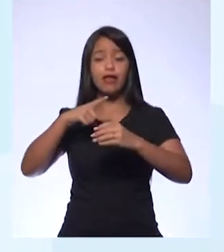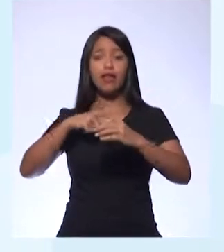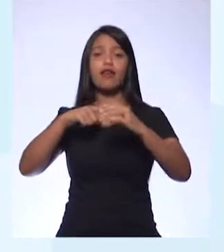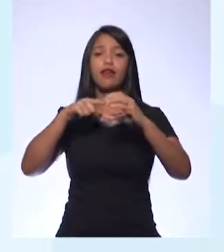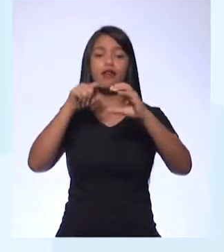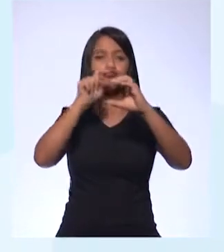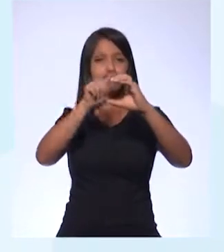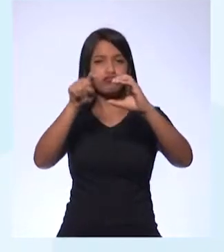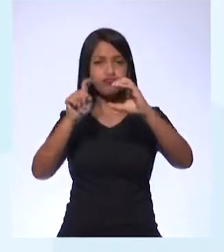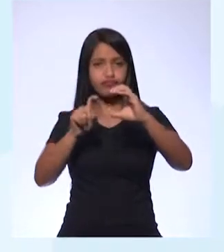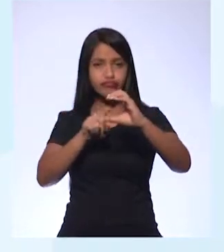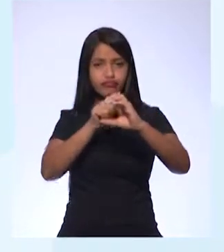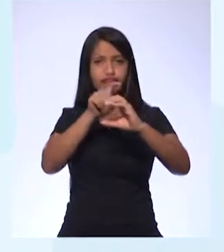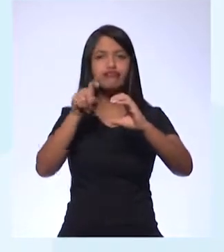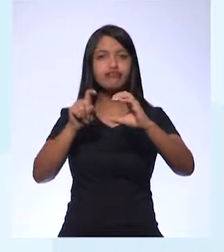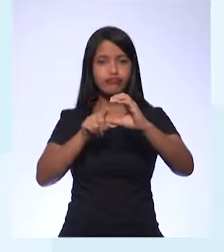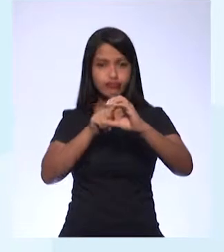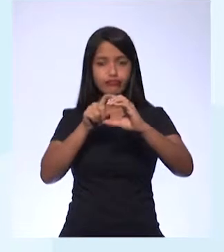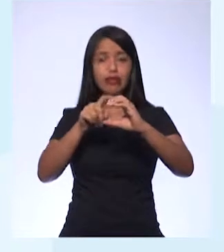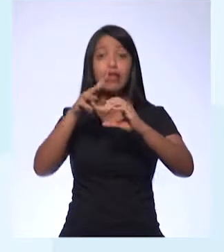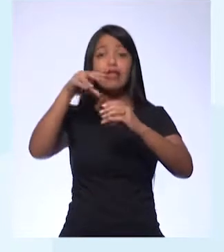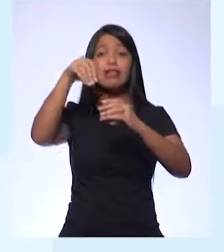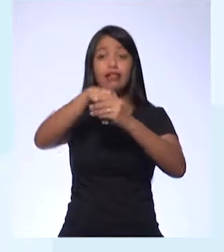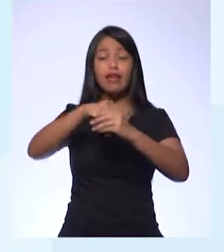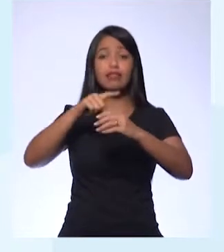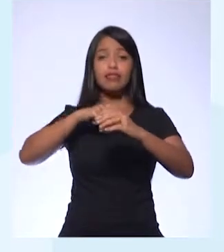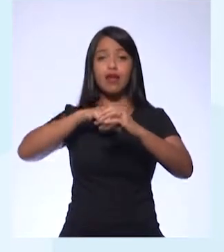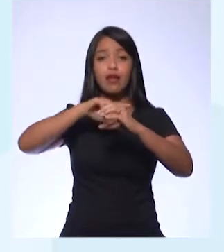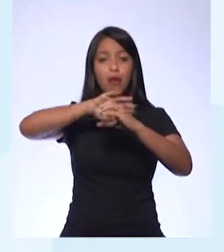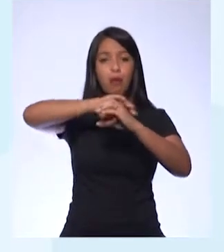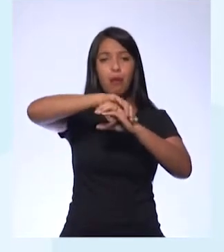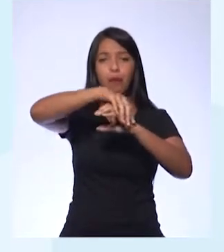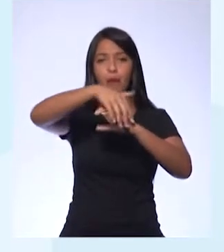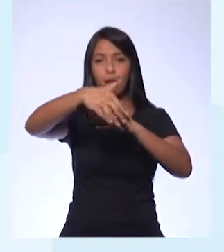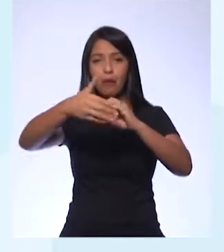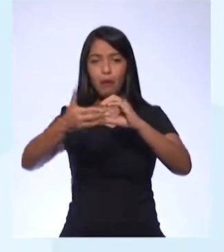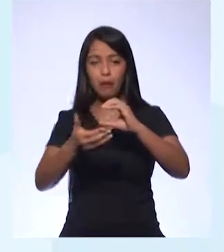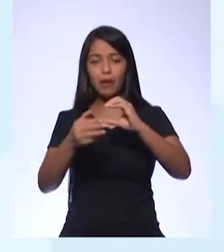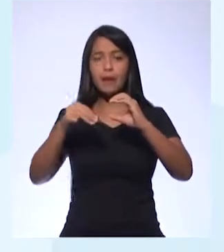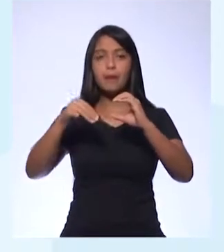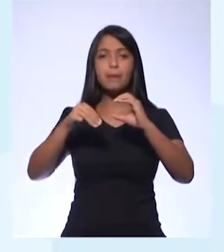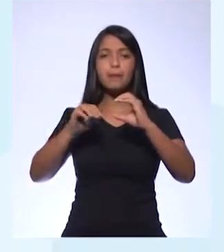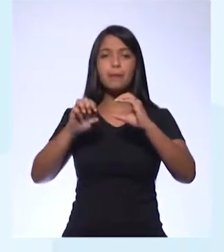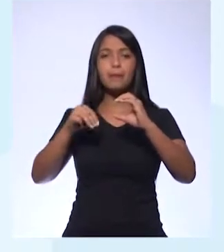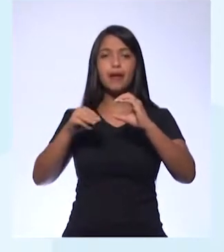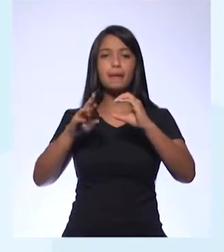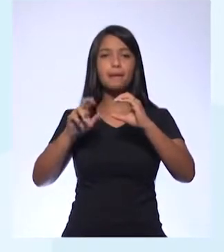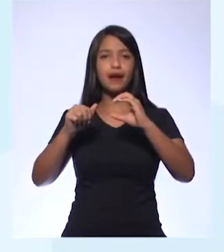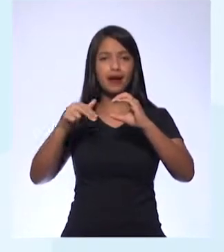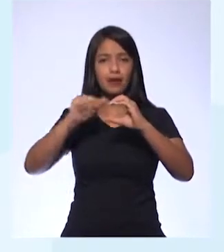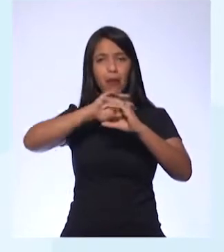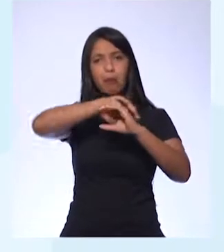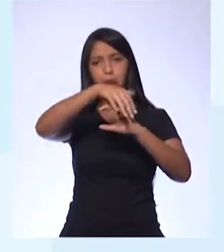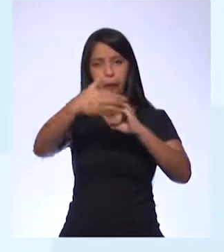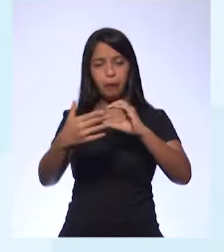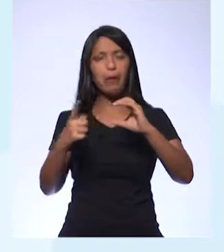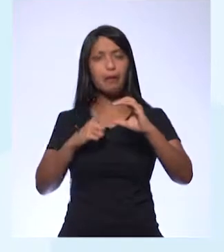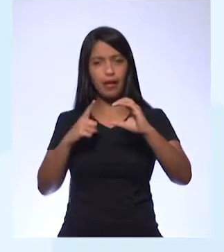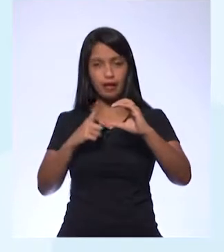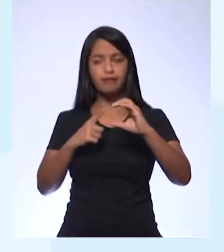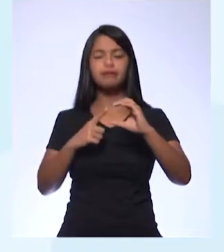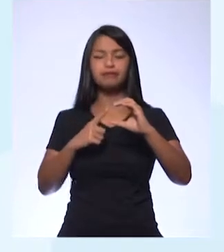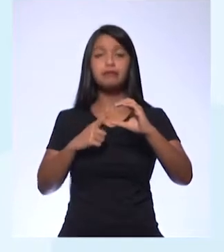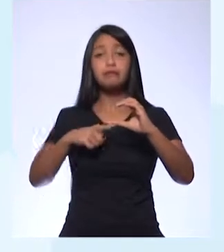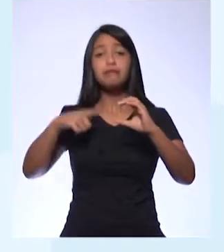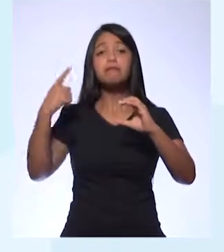ter uma membrana que envolve o núcleo, que a gente chama essa membrana de carioteca, tá bom? E aí ele já vai ter